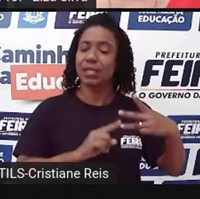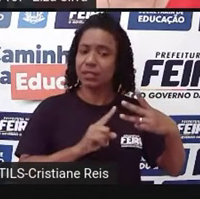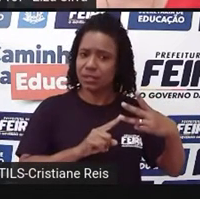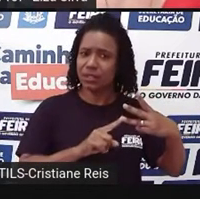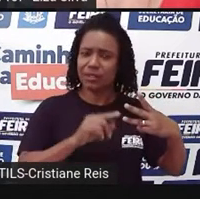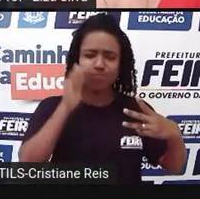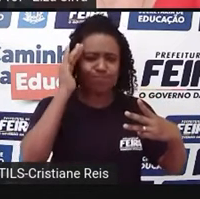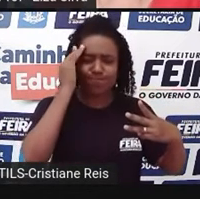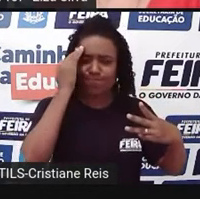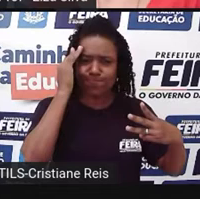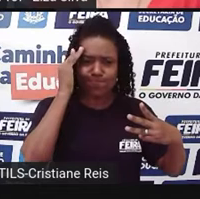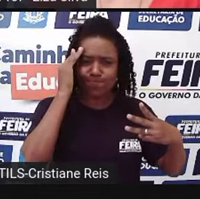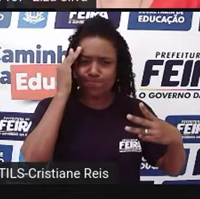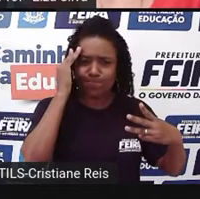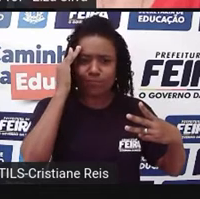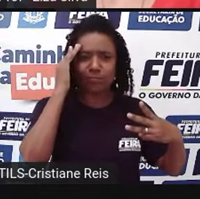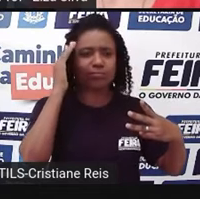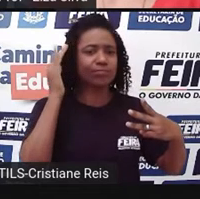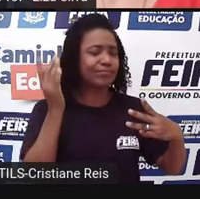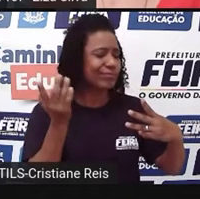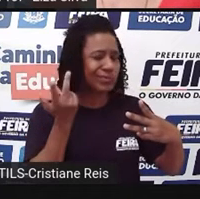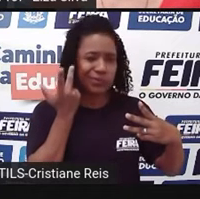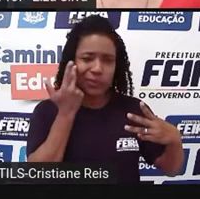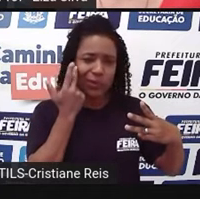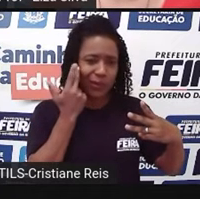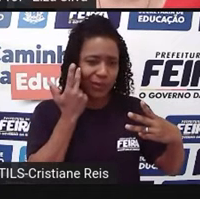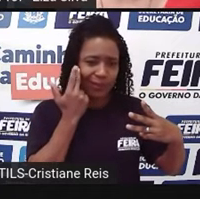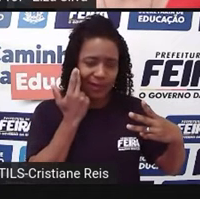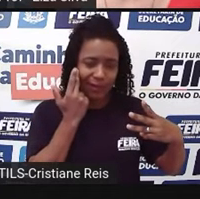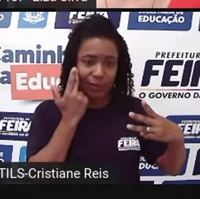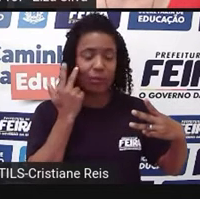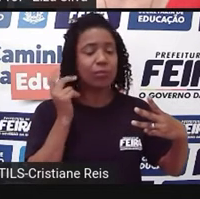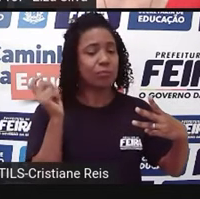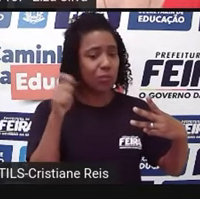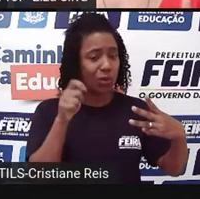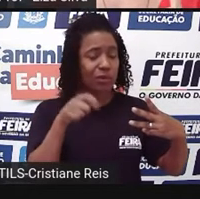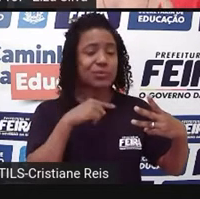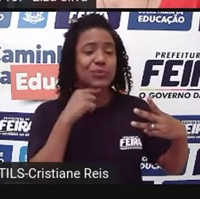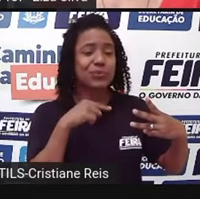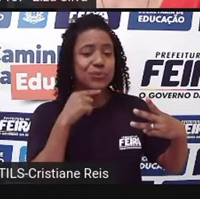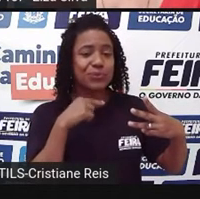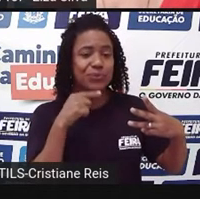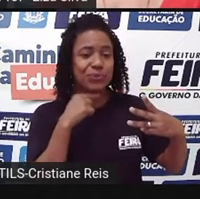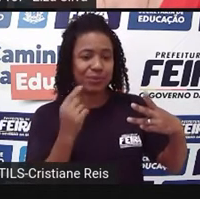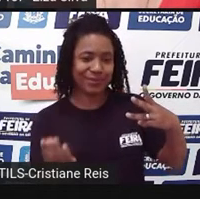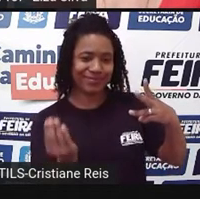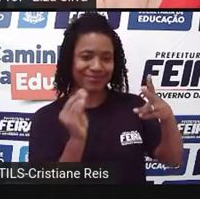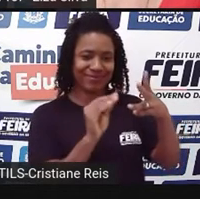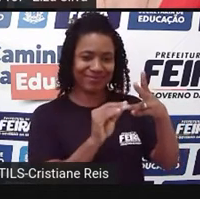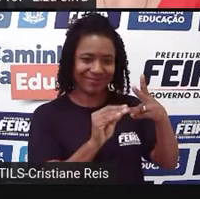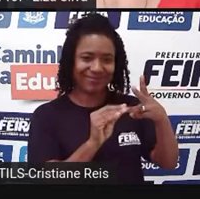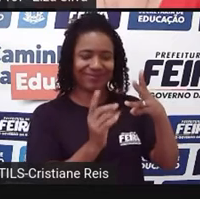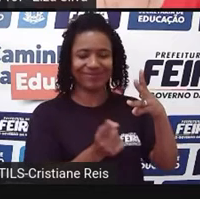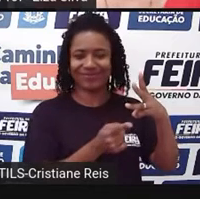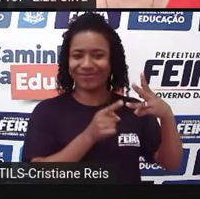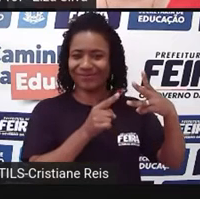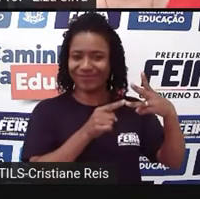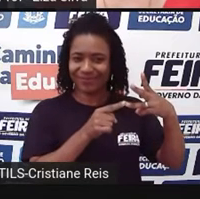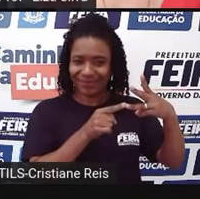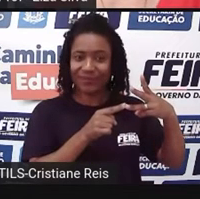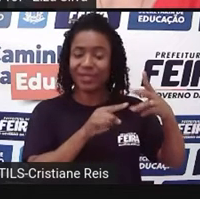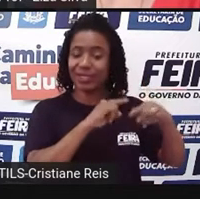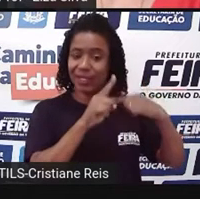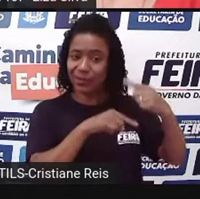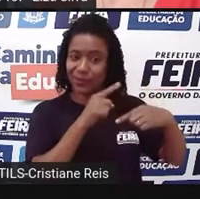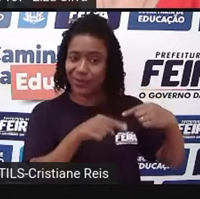dúvidas que surgem durante a aula que é muito natural não se esqueça de anotá-los e